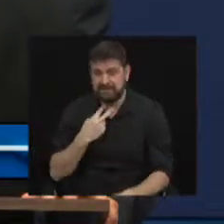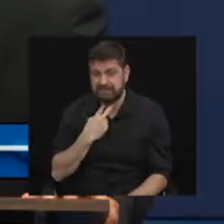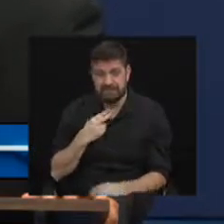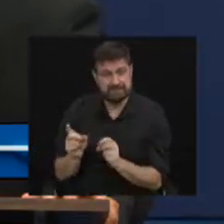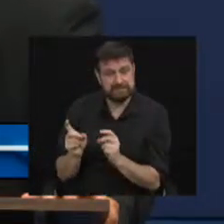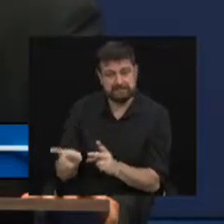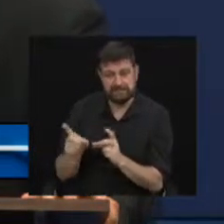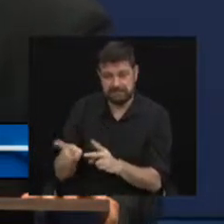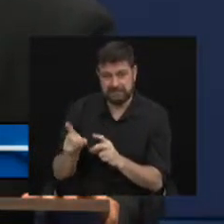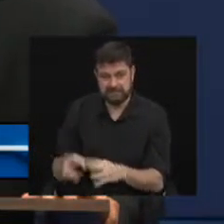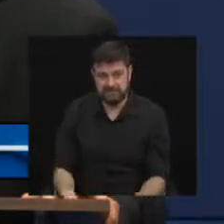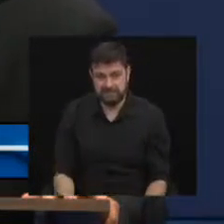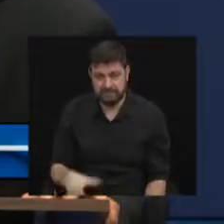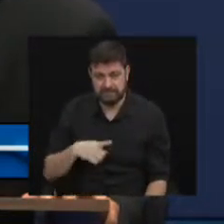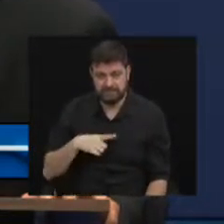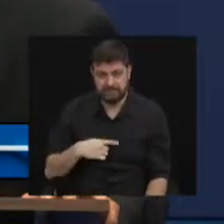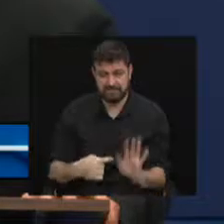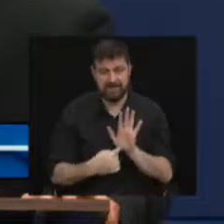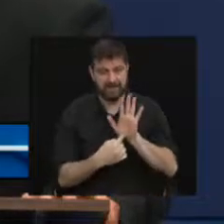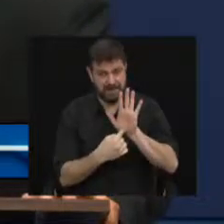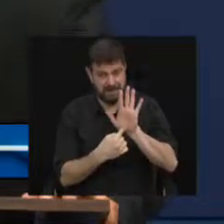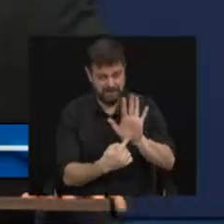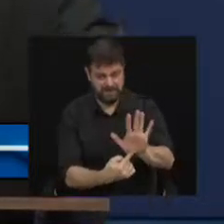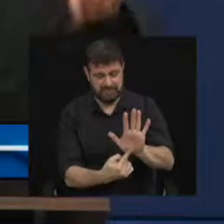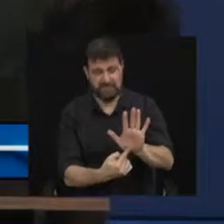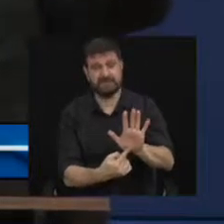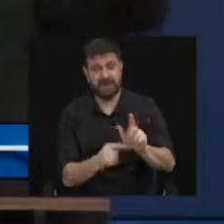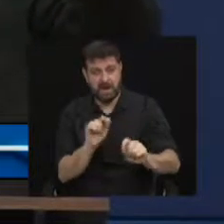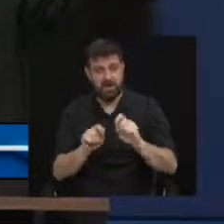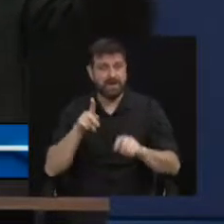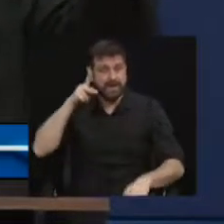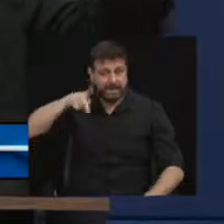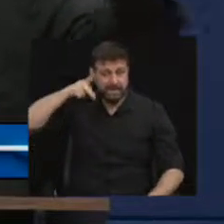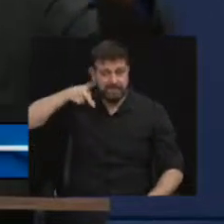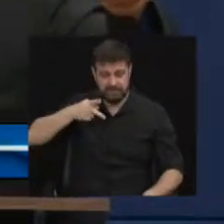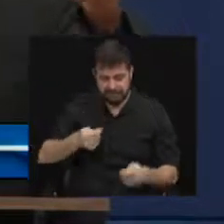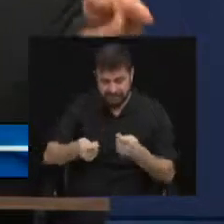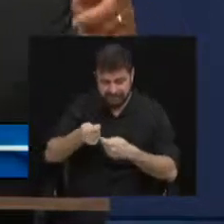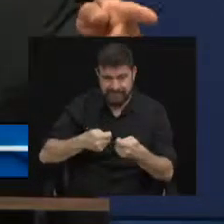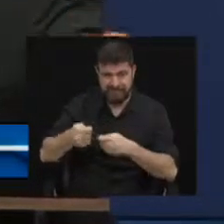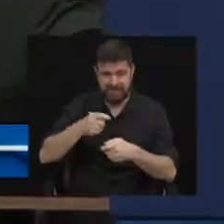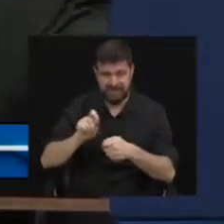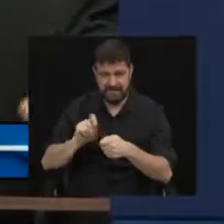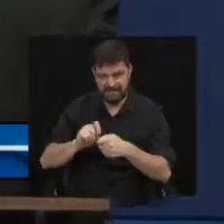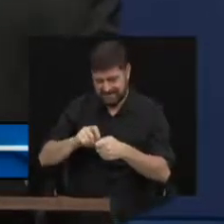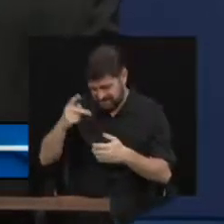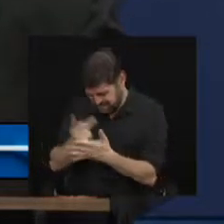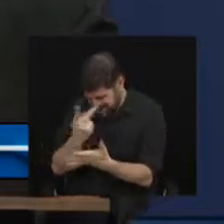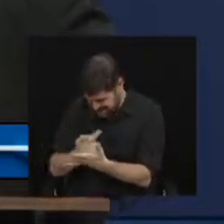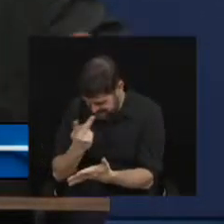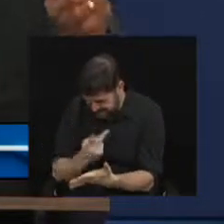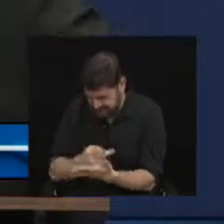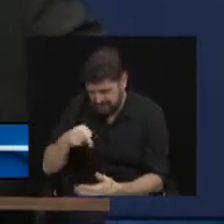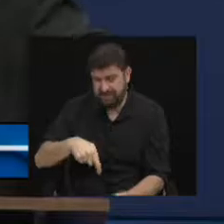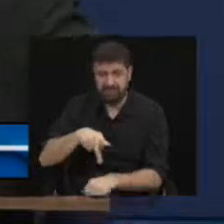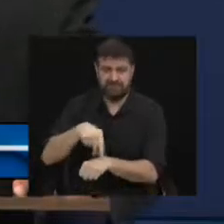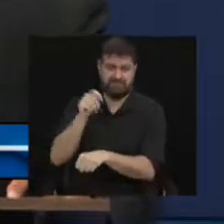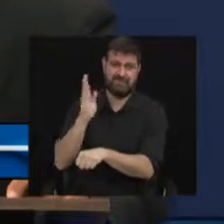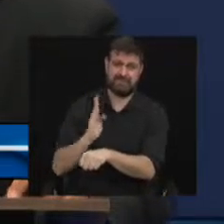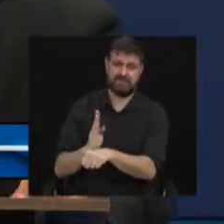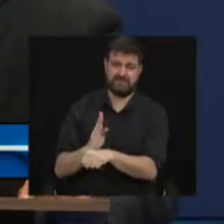uma farsa, eu vi hoje aquele companheiro que tem uma fábrica de poste aqui na Estrada Velha de Indaiatuba,